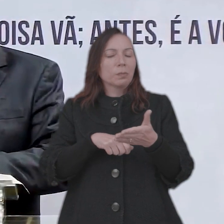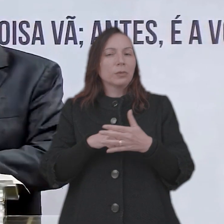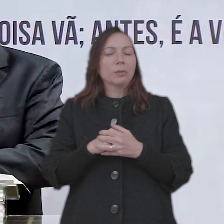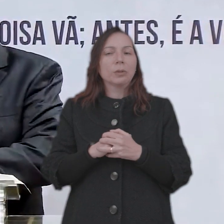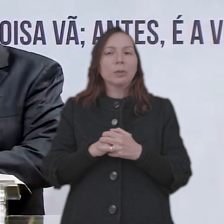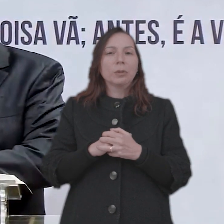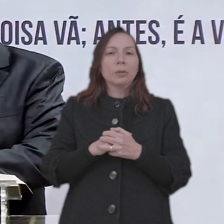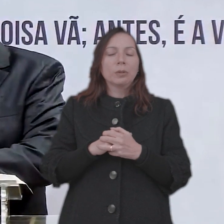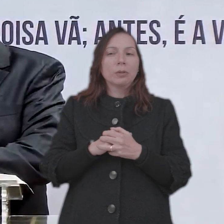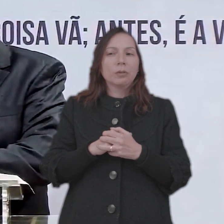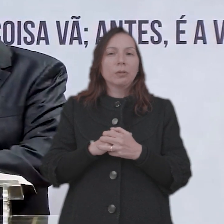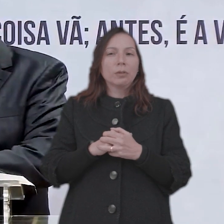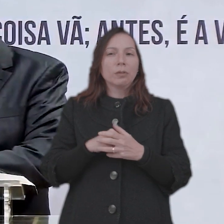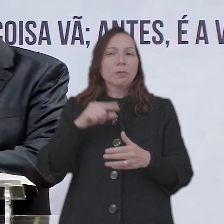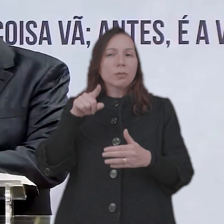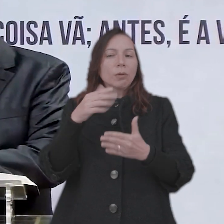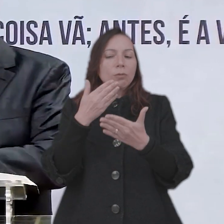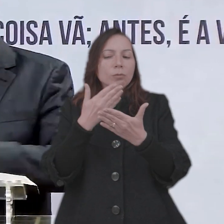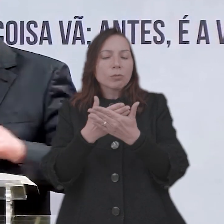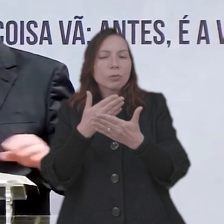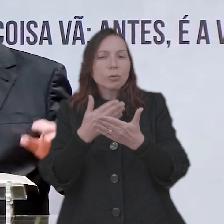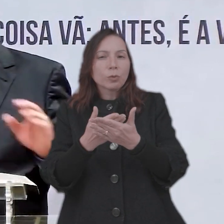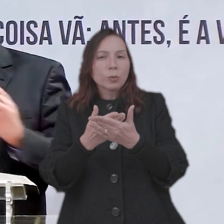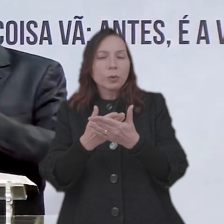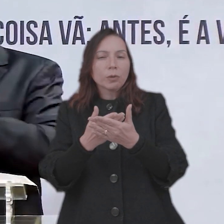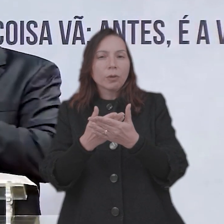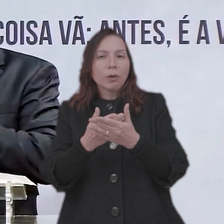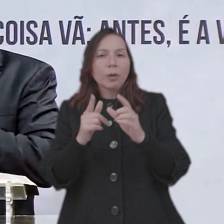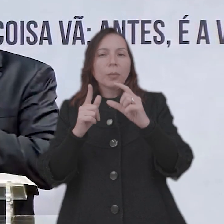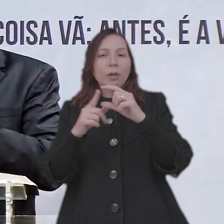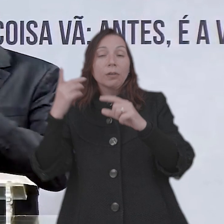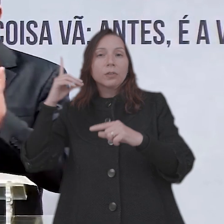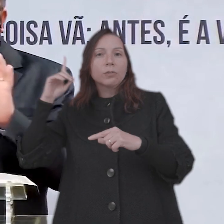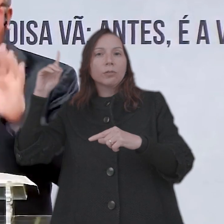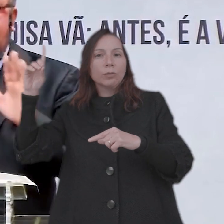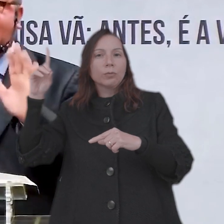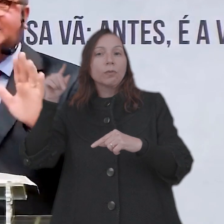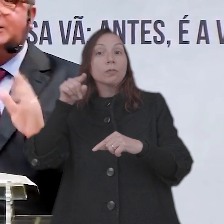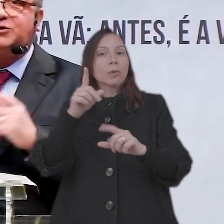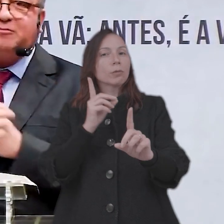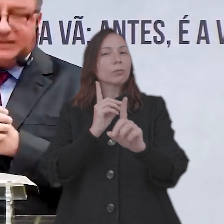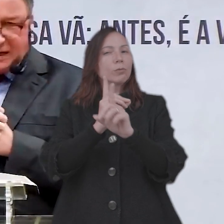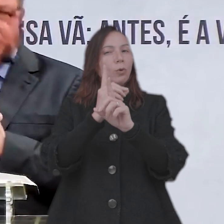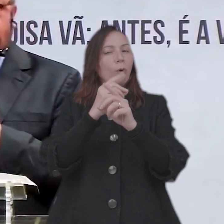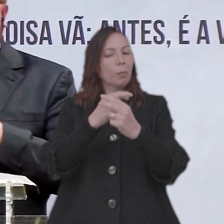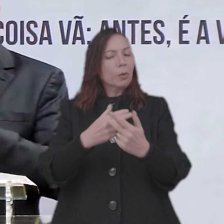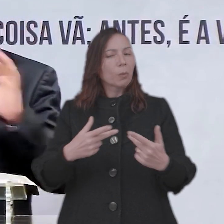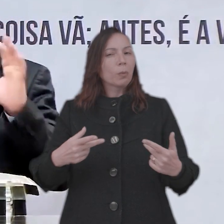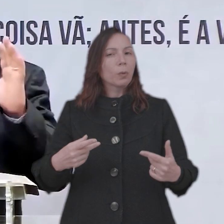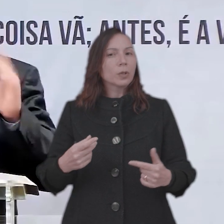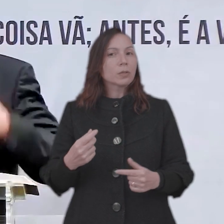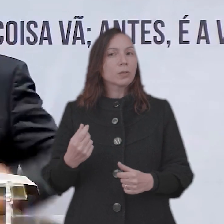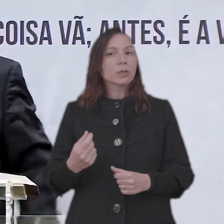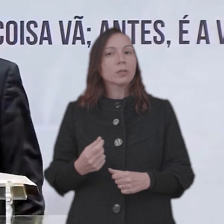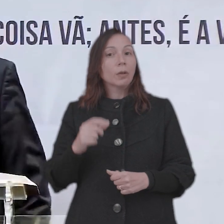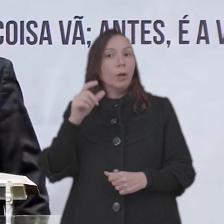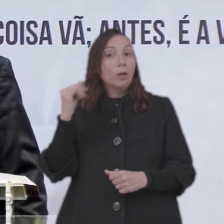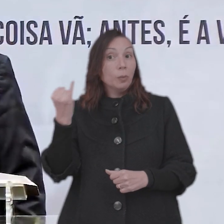Porque quando você vai estudar a palavra de Deus, você vai descobrir algumas coisas muito interessantes sobre esse assunto.